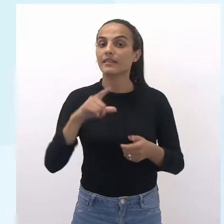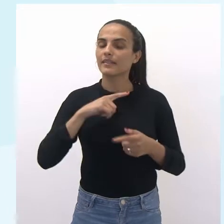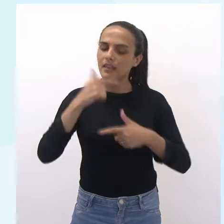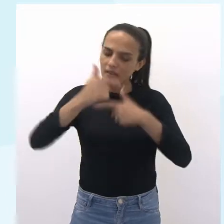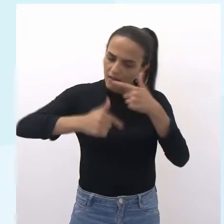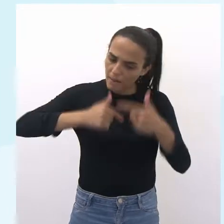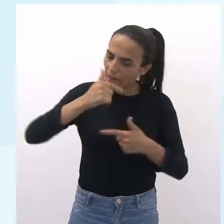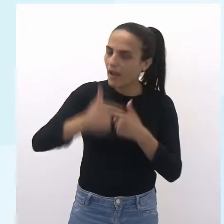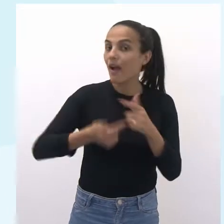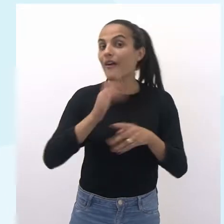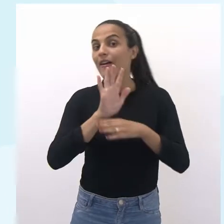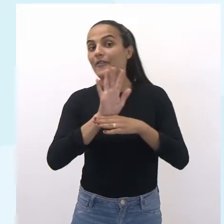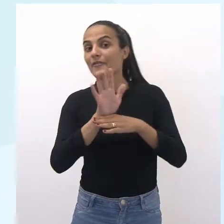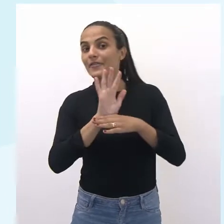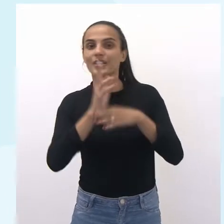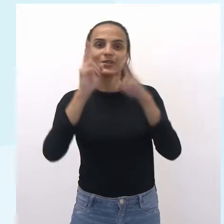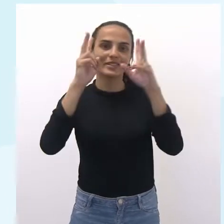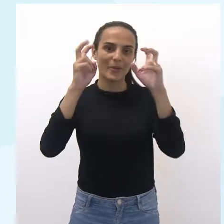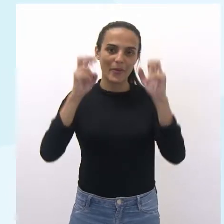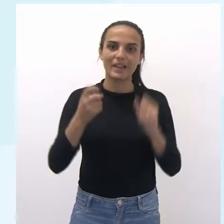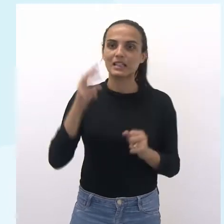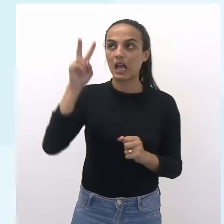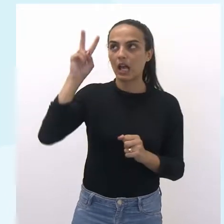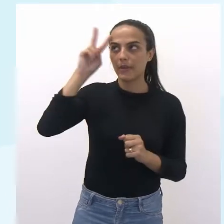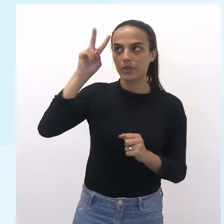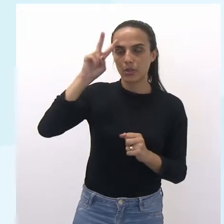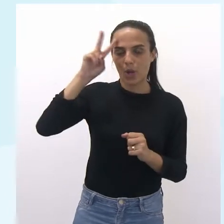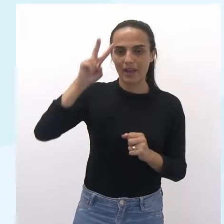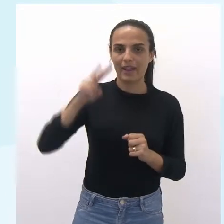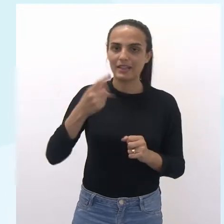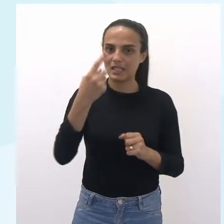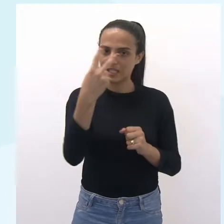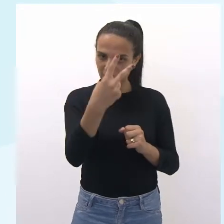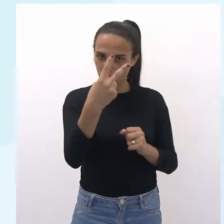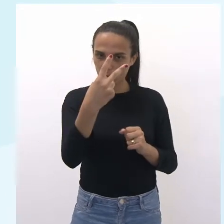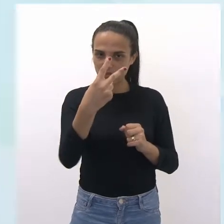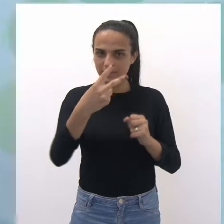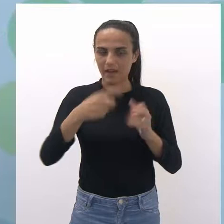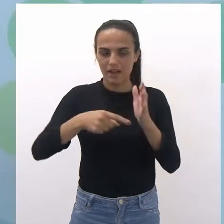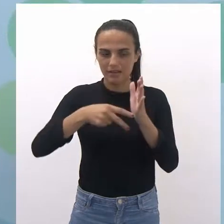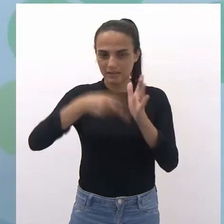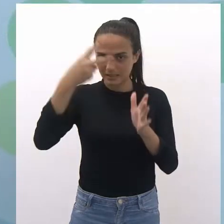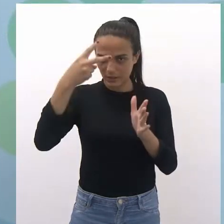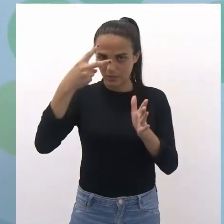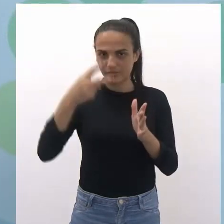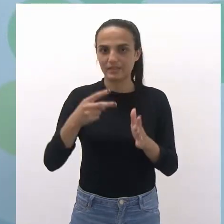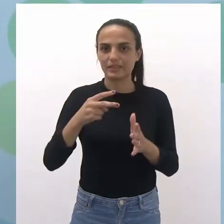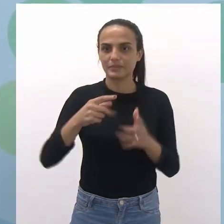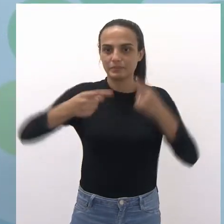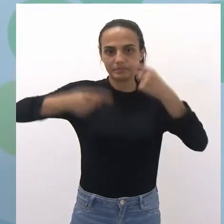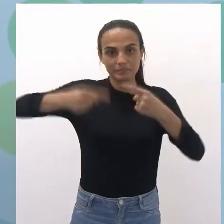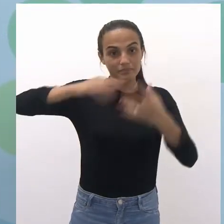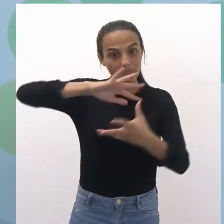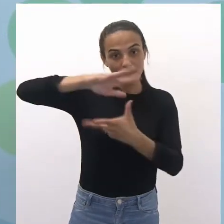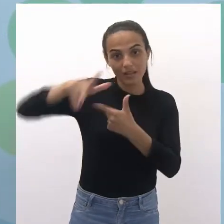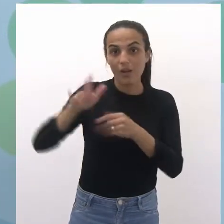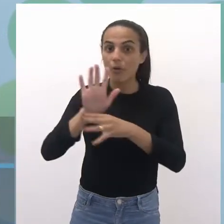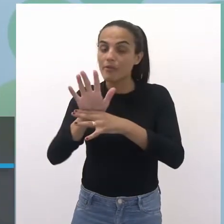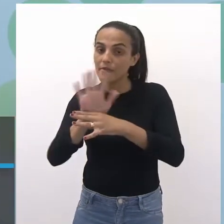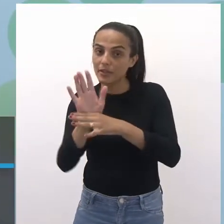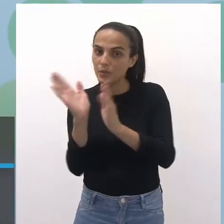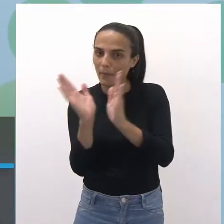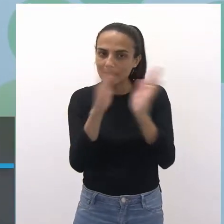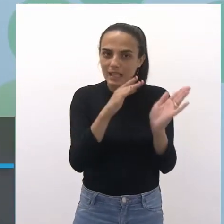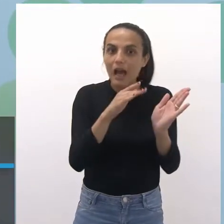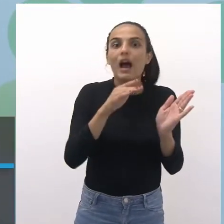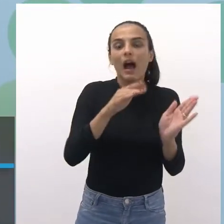com vídeos sobre a temática da Segunda Guerra Mundial, podemos possibilitar uma melhor compreensão desse fato